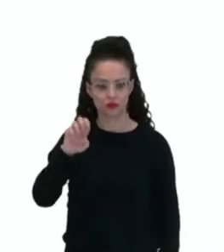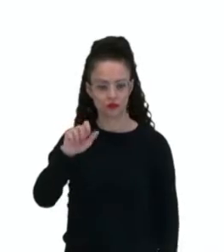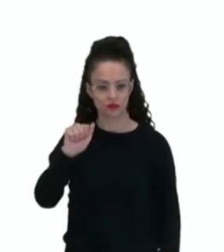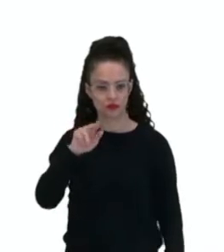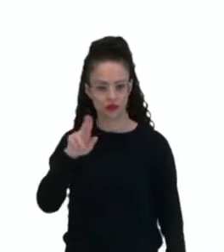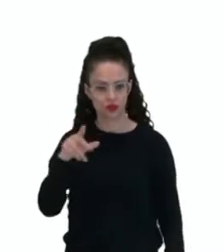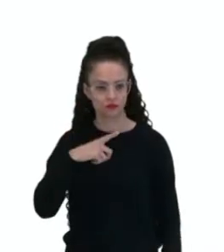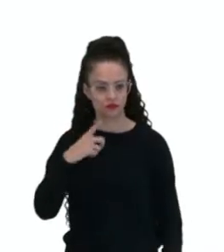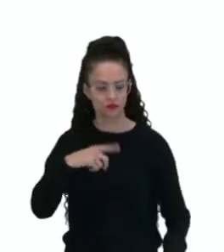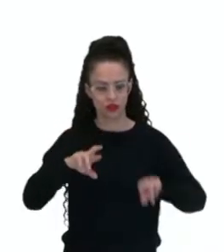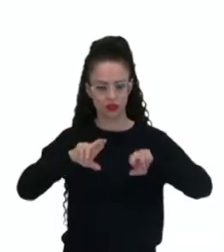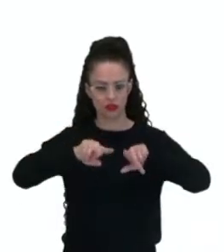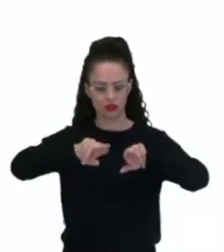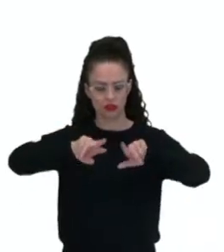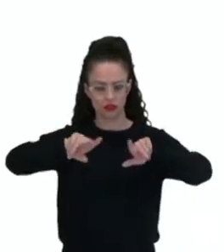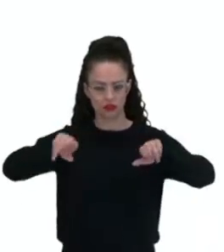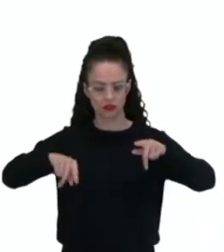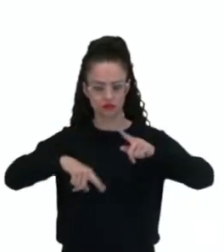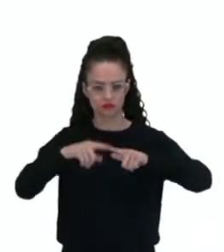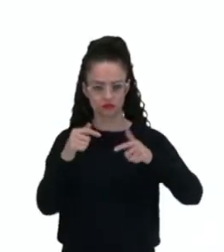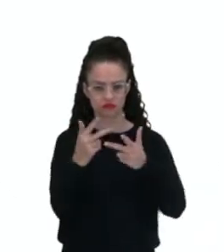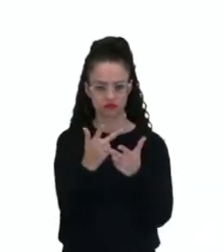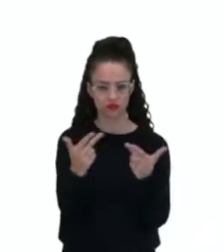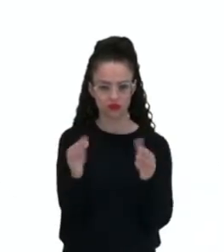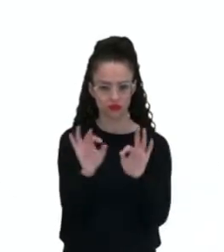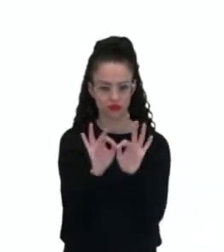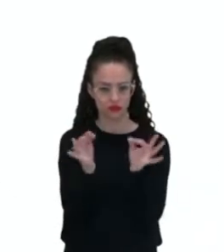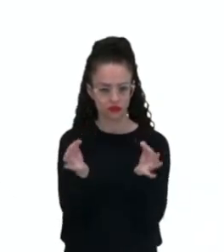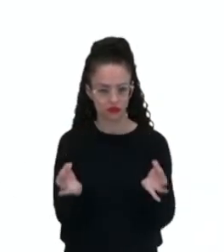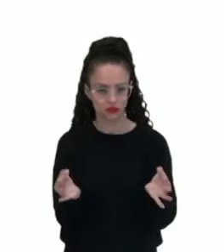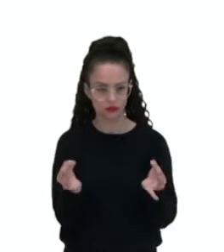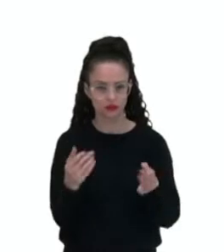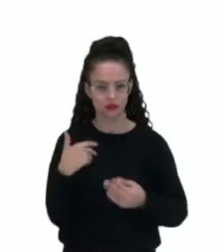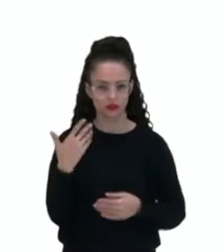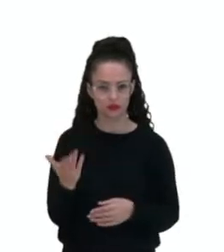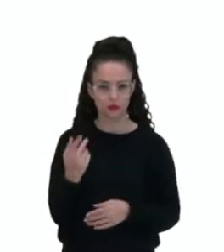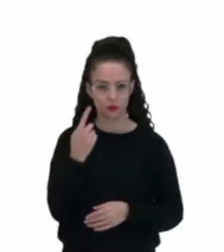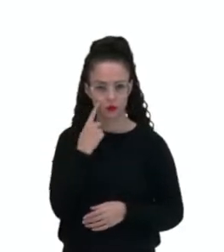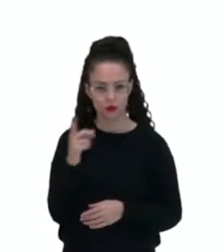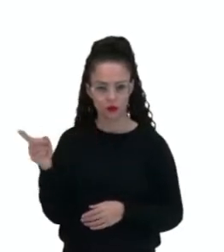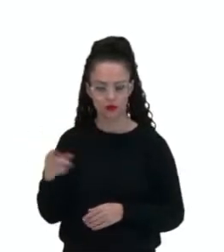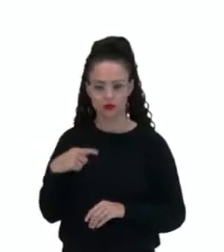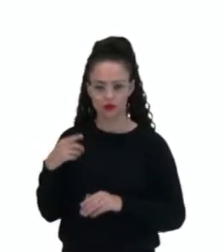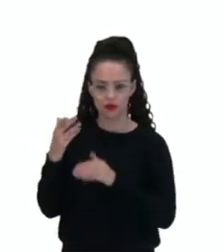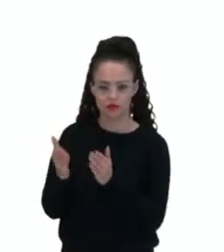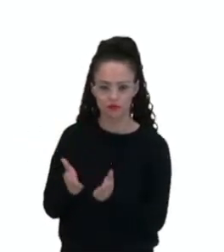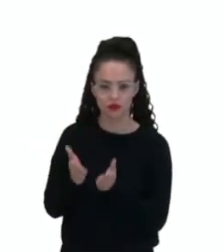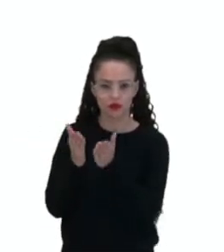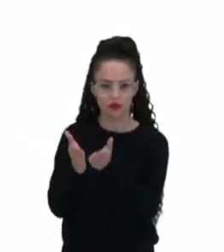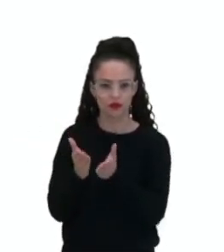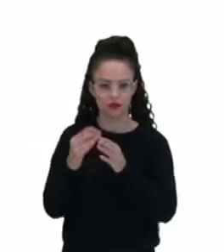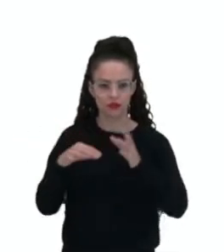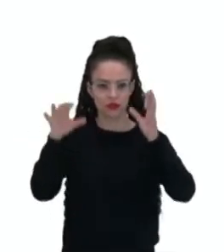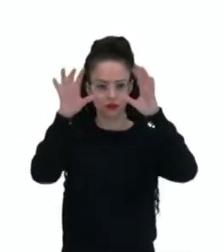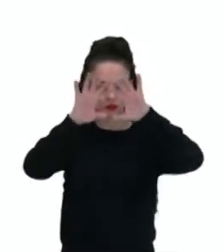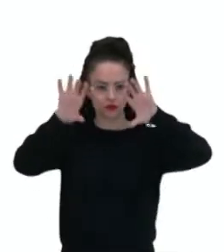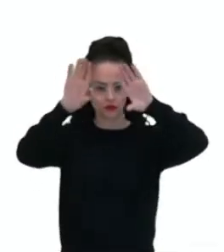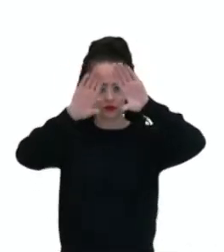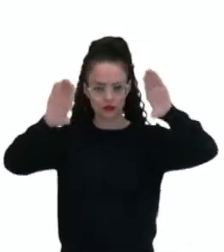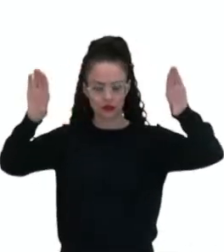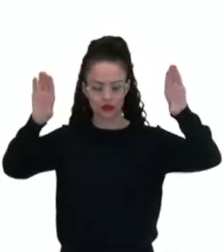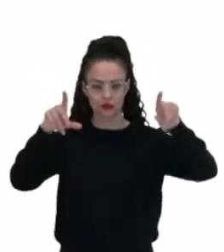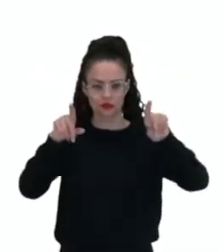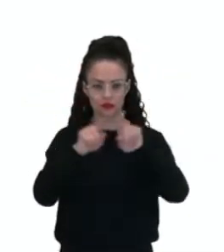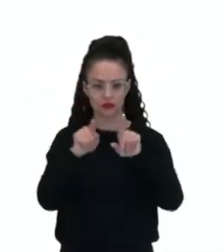uma diversidade de elementos, a simplificação, né? Então, ali, ó, tem a embarcação, né, o céu, enfim, a